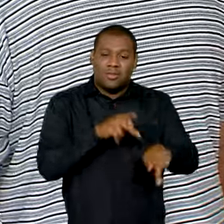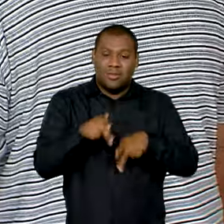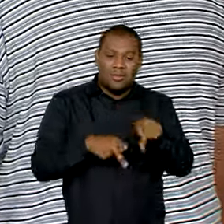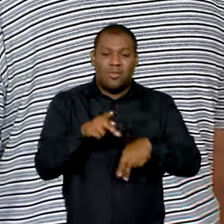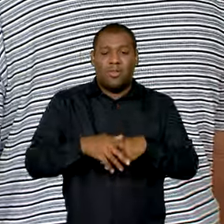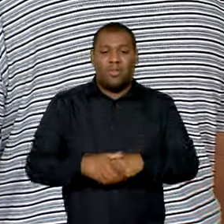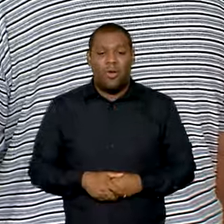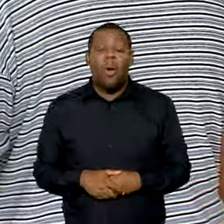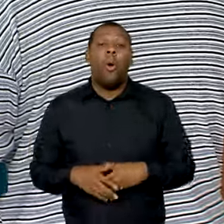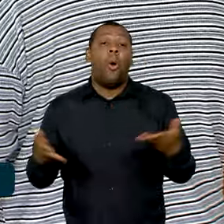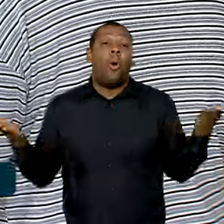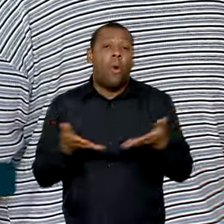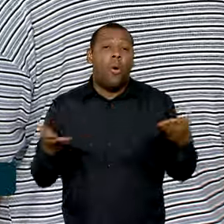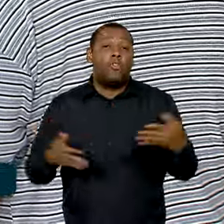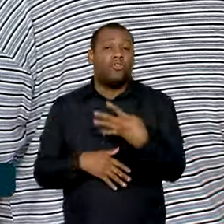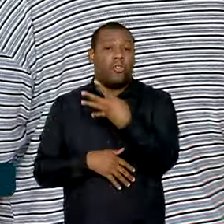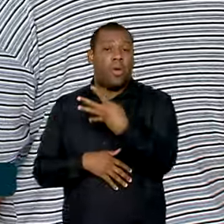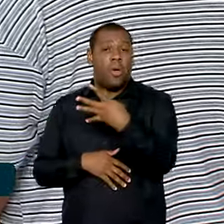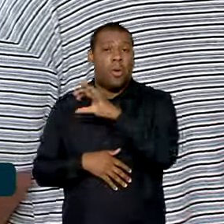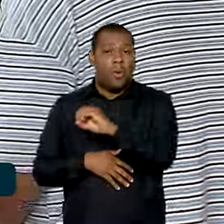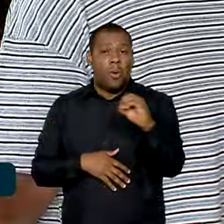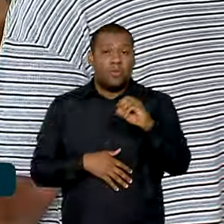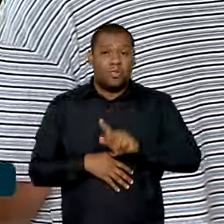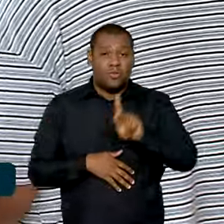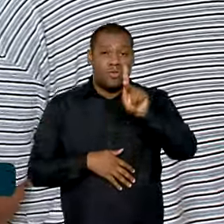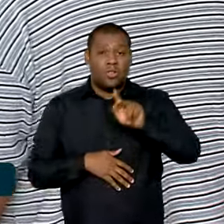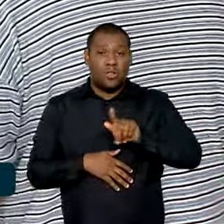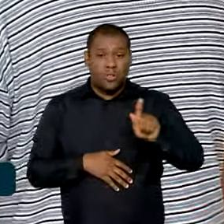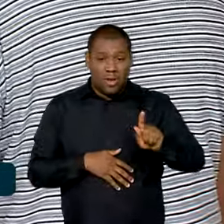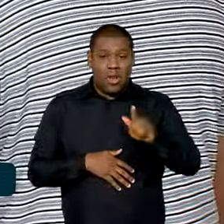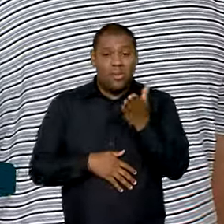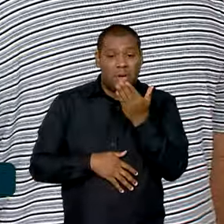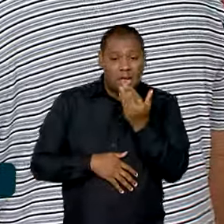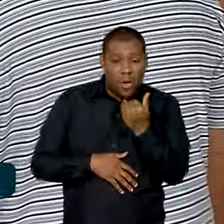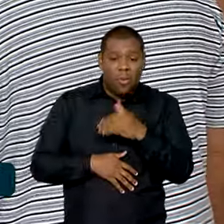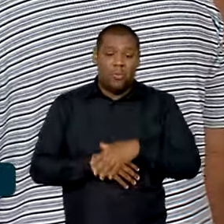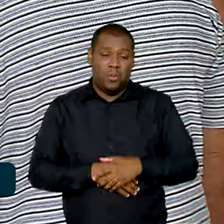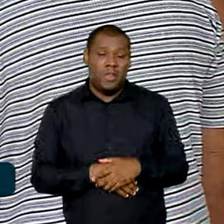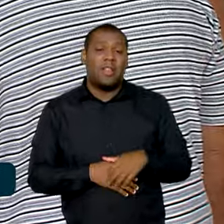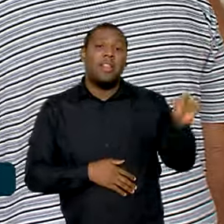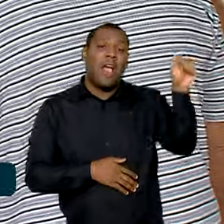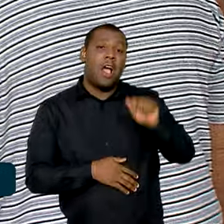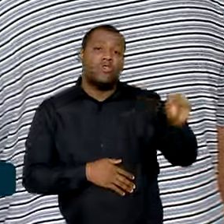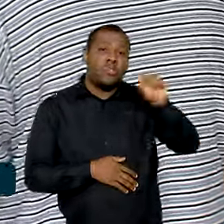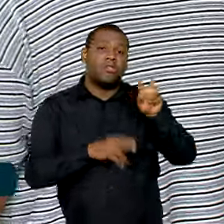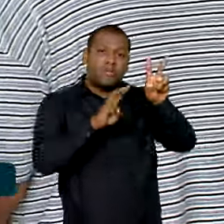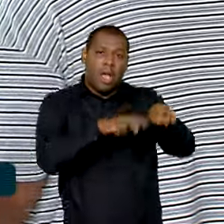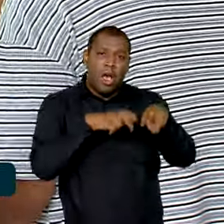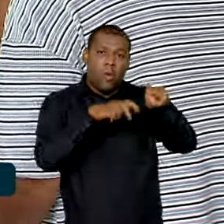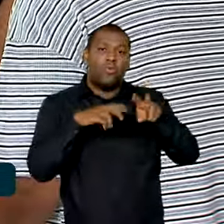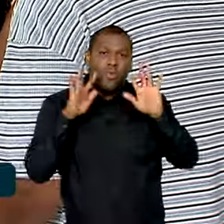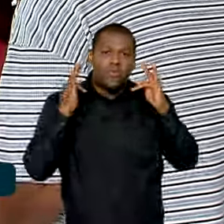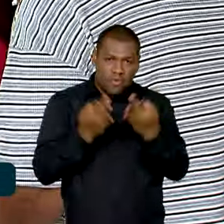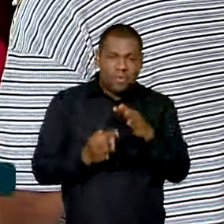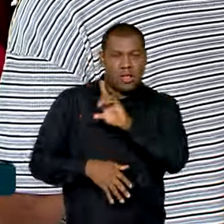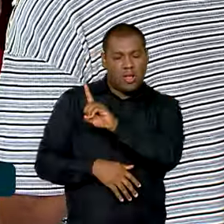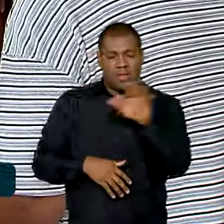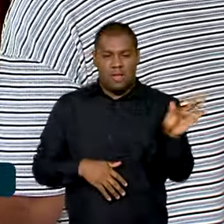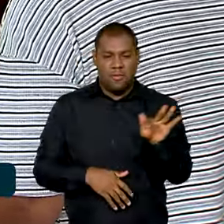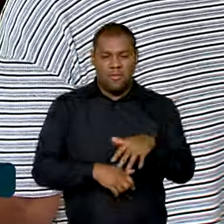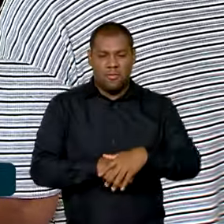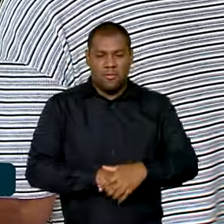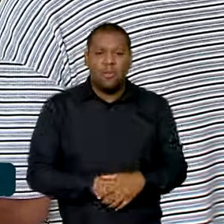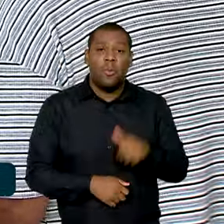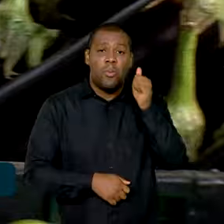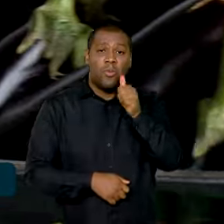hortifruti orgânicos vindos de uma associação de agricultoras familiares do Distrito Federal, que reúne